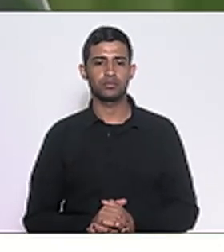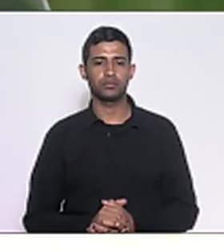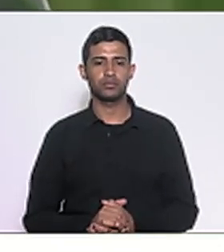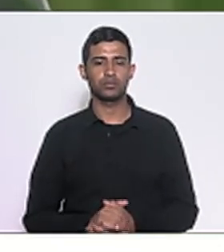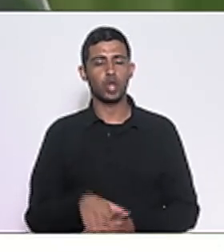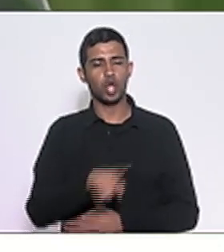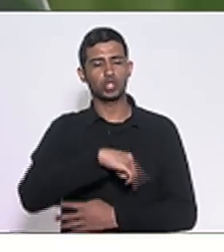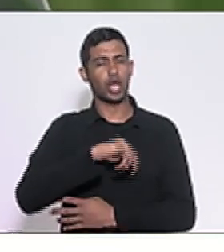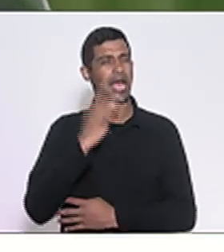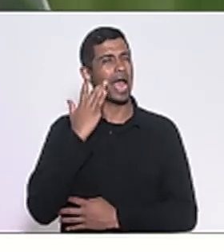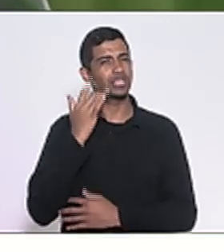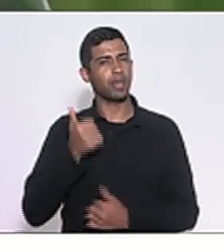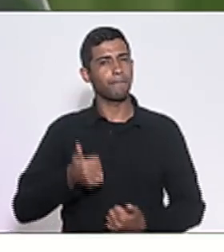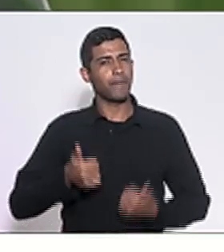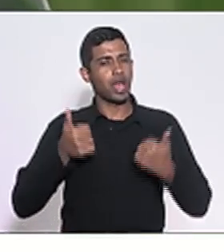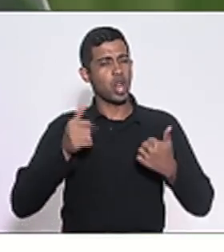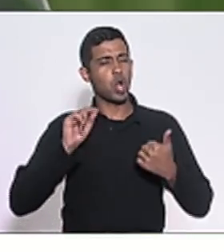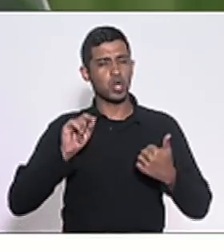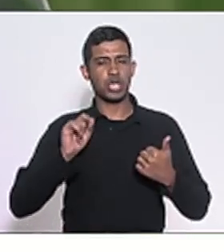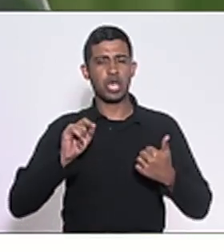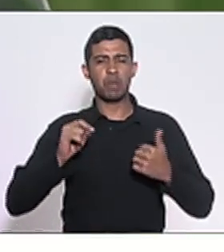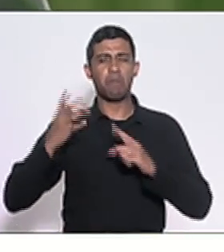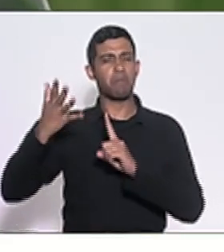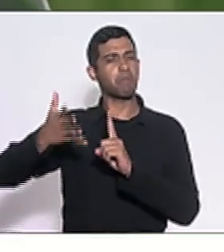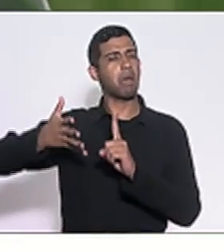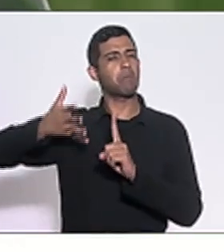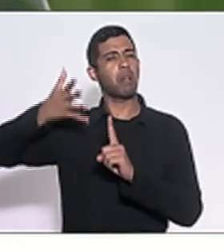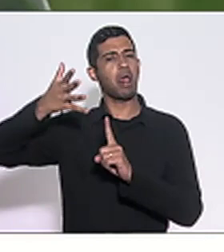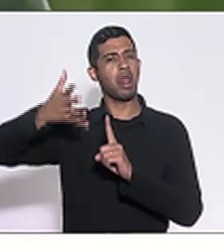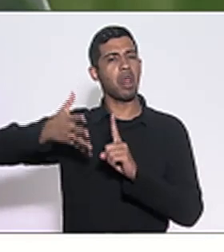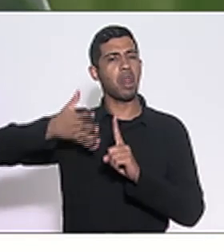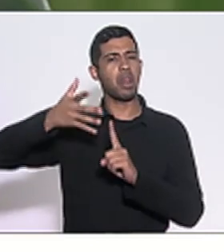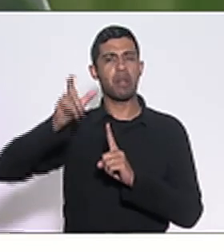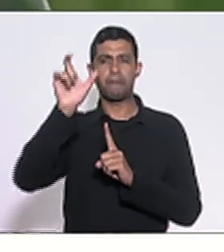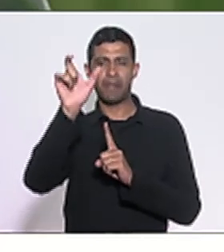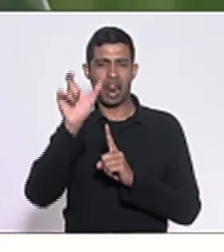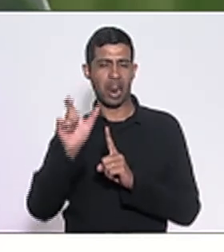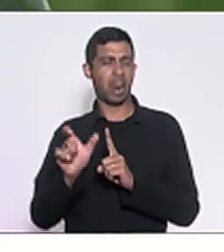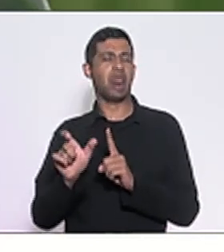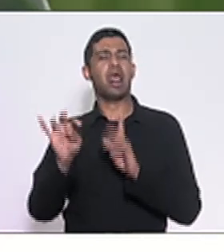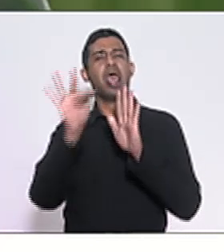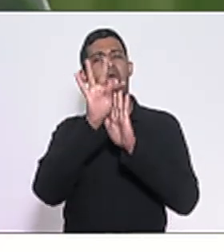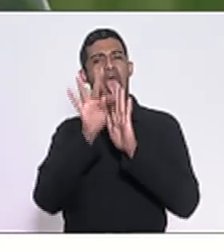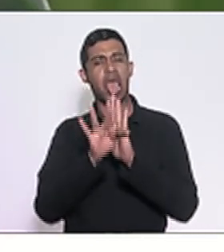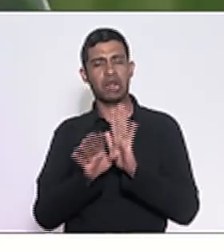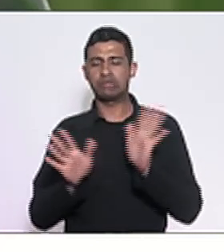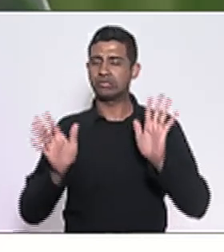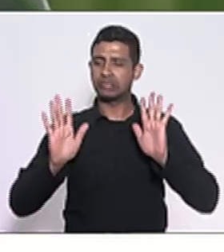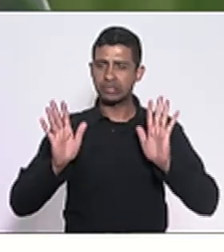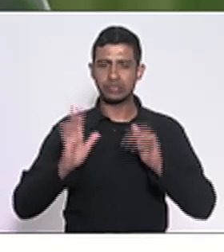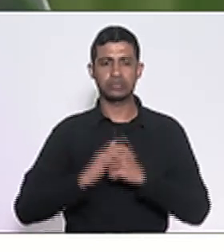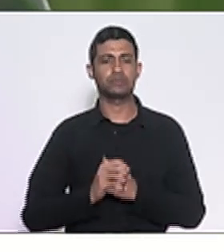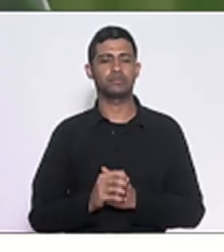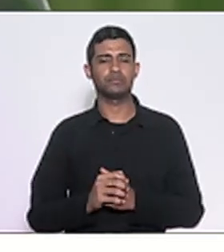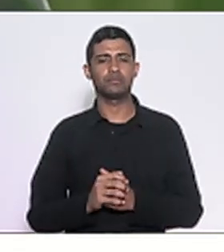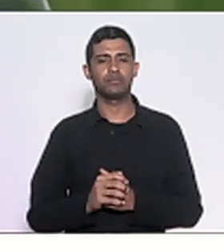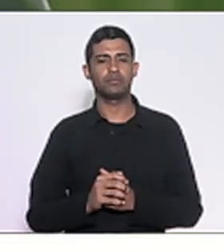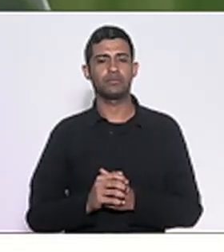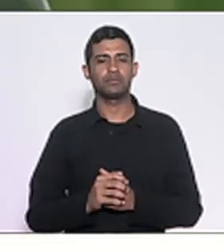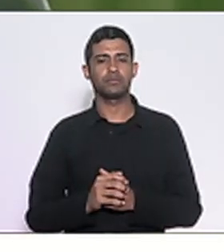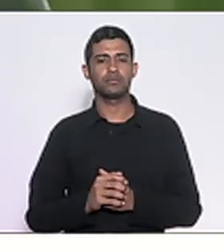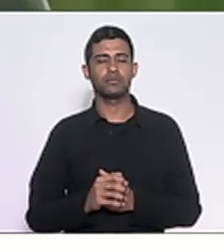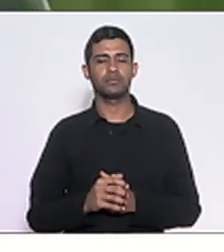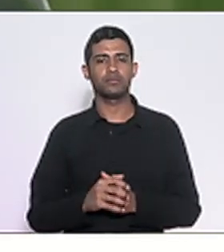uma apresentação mais formal, com projeções de slides, porque ficaríamos talvez presos um pouco mais a formalismos.